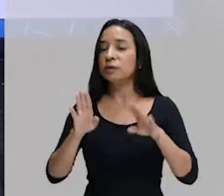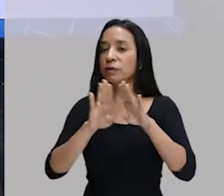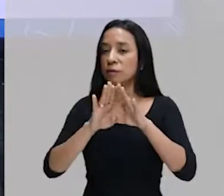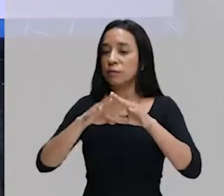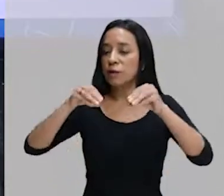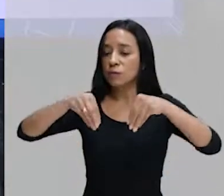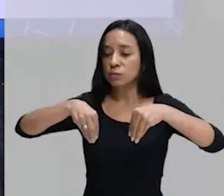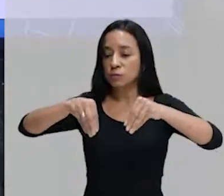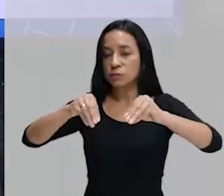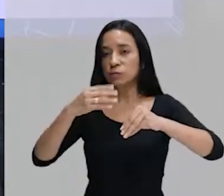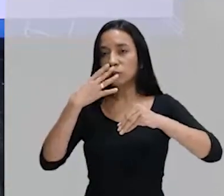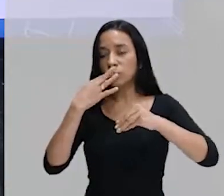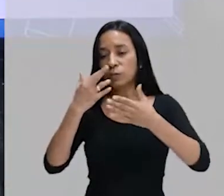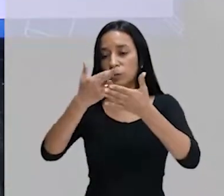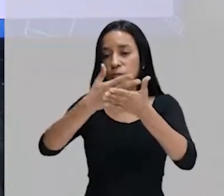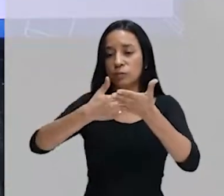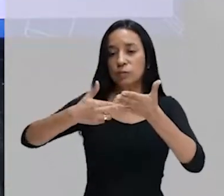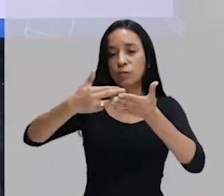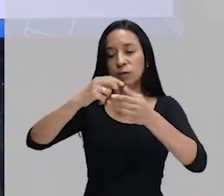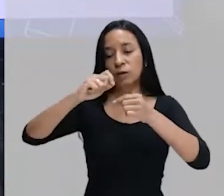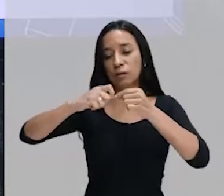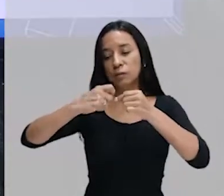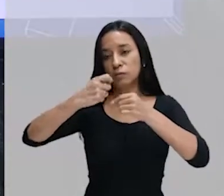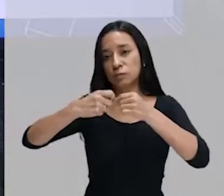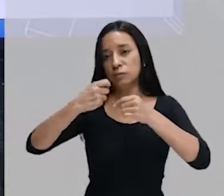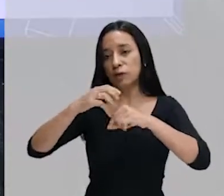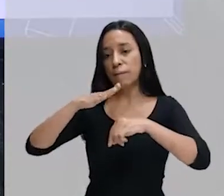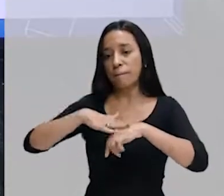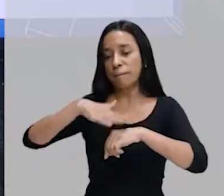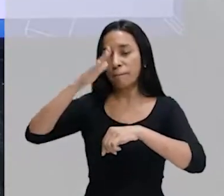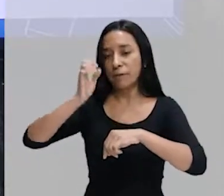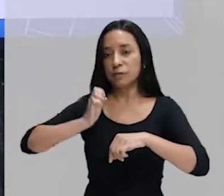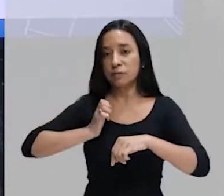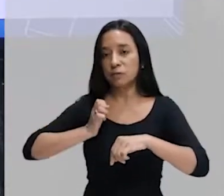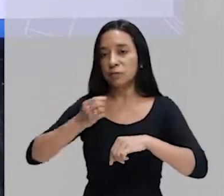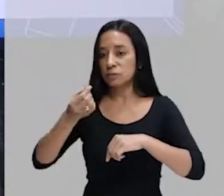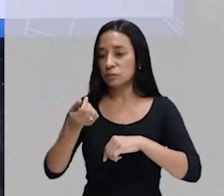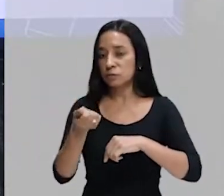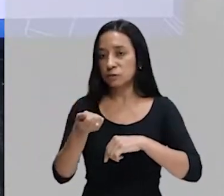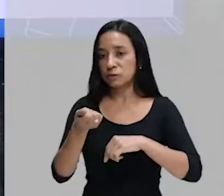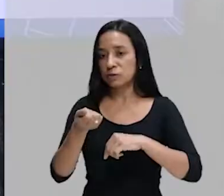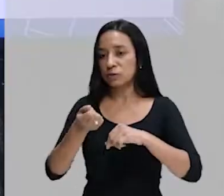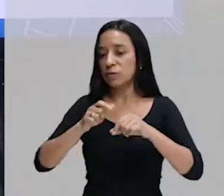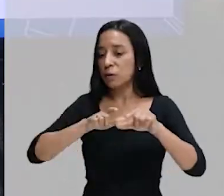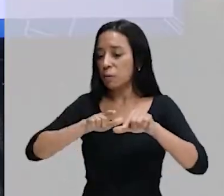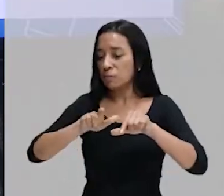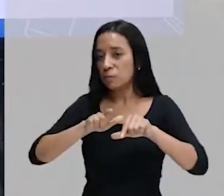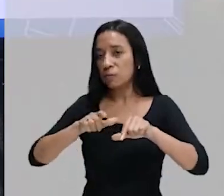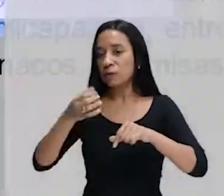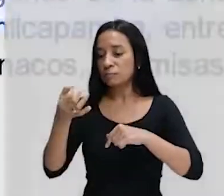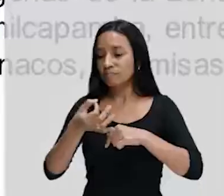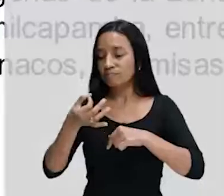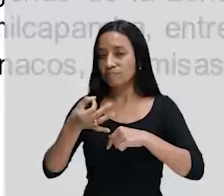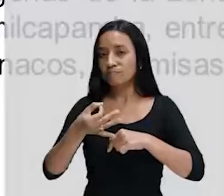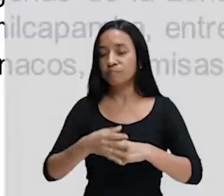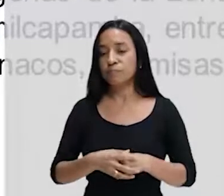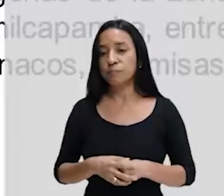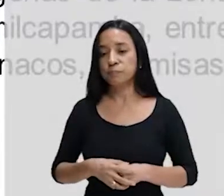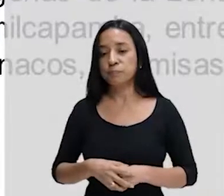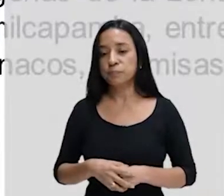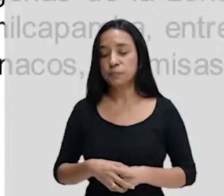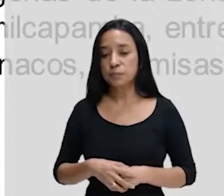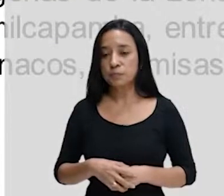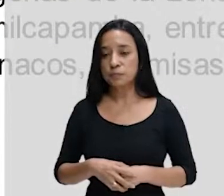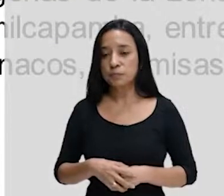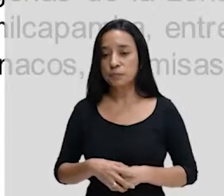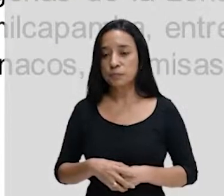bem bordado, ou, para quem tem melhores condições, né, uma coisa bem mais trabalhada, tá certo? De igual